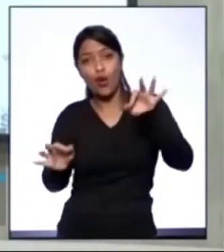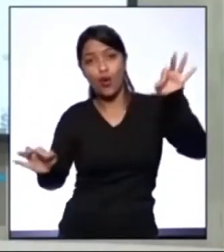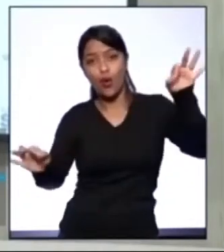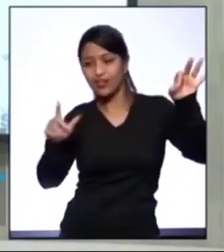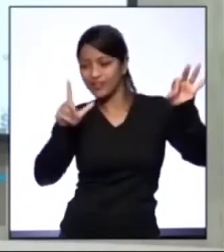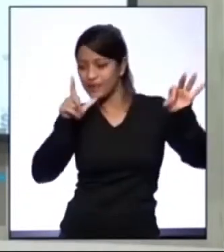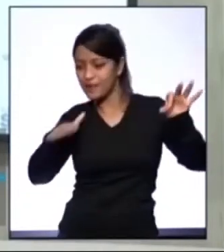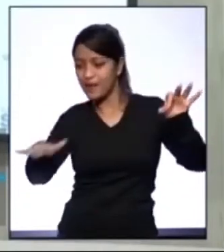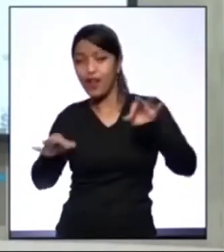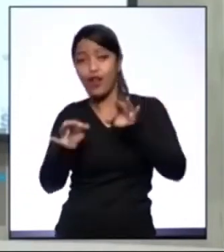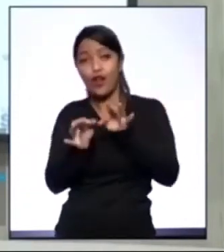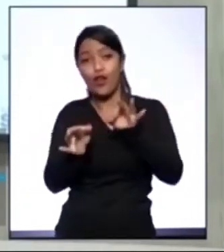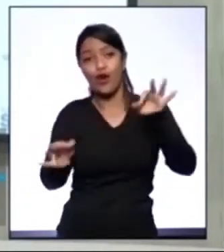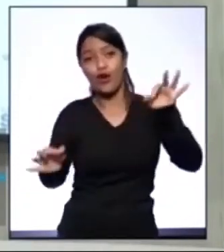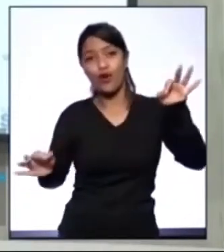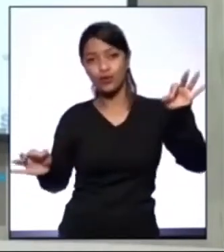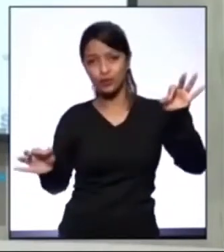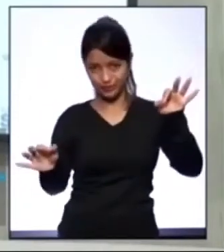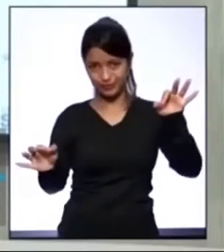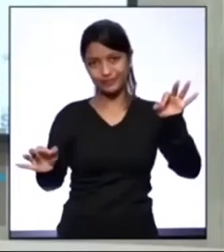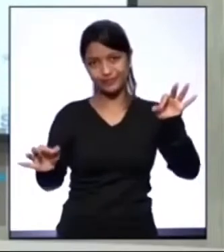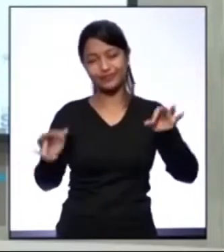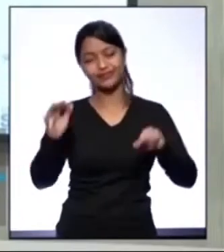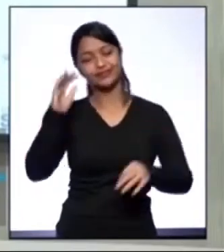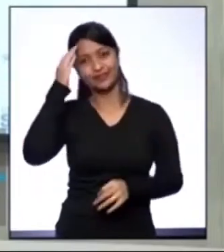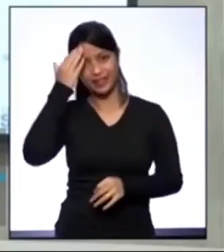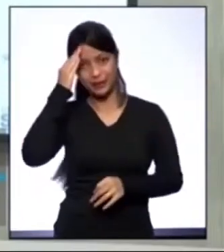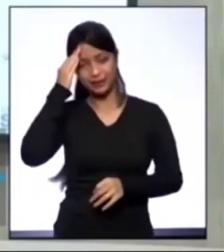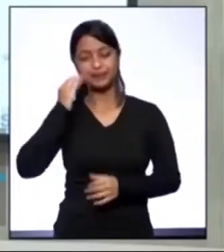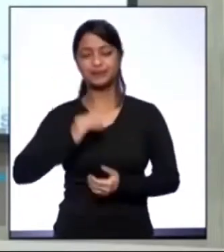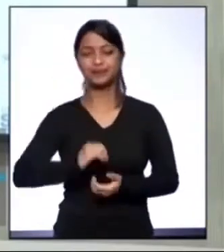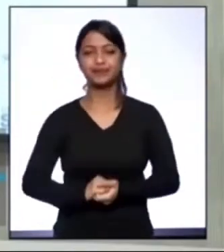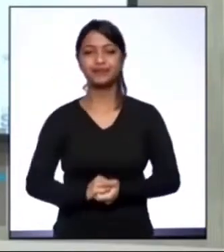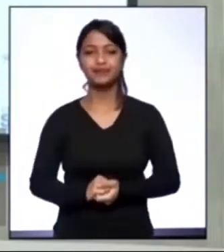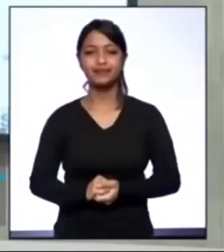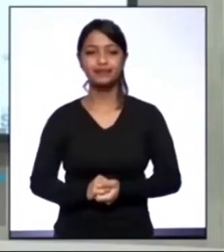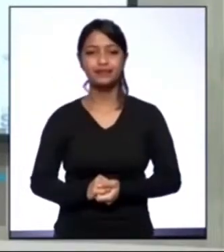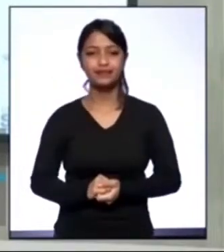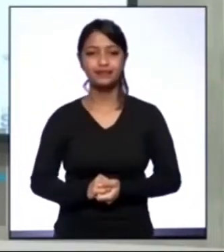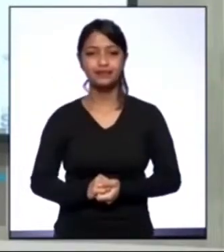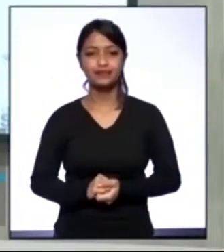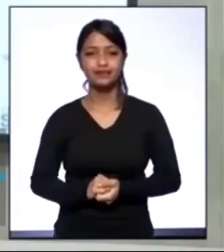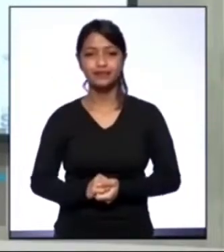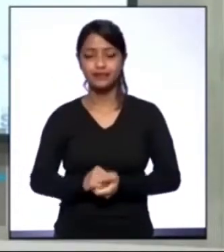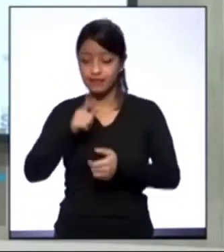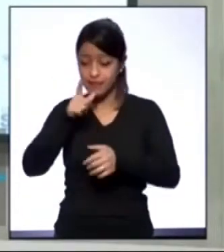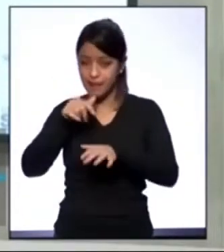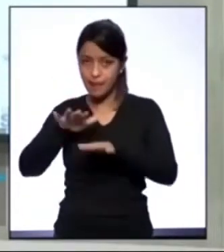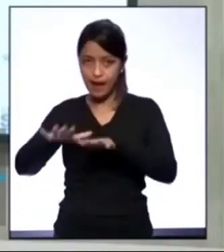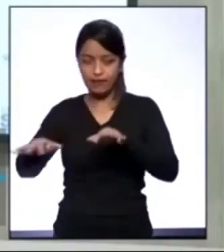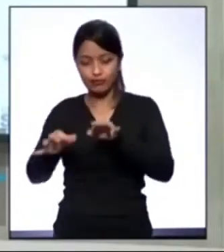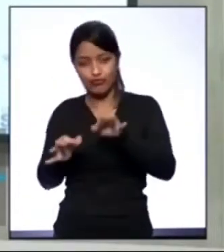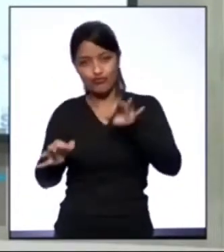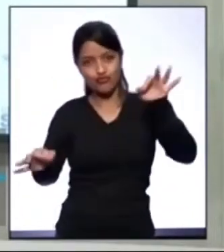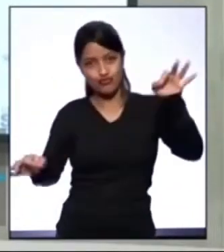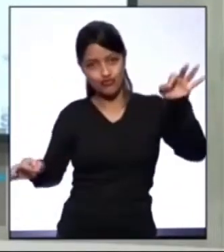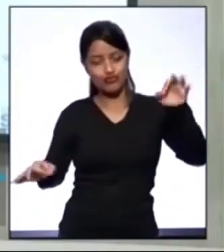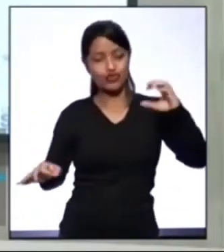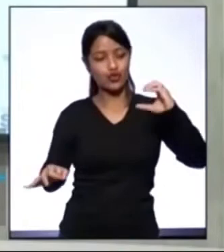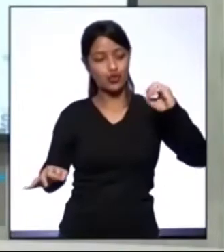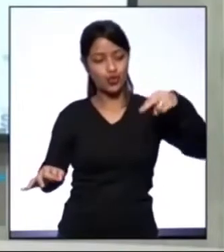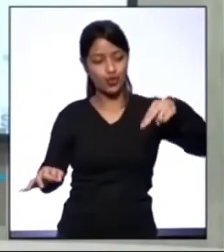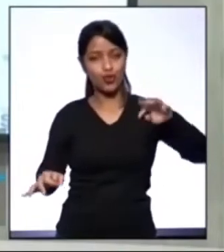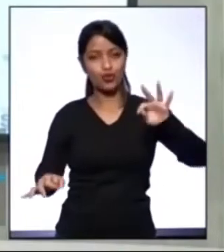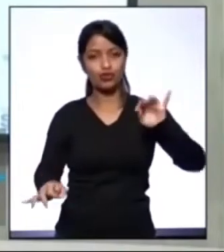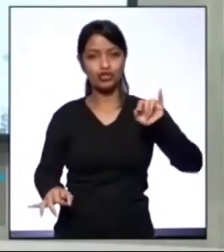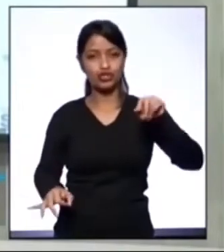localização, a sua proximidade ou a sua distância em relação ao nível do mar. Em relação, ao litoral. Em relação ao litoral. A altitude em relação ao nível